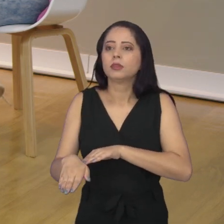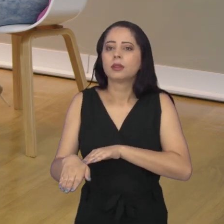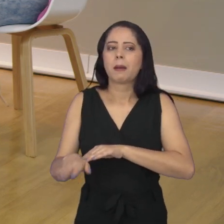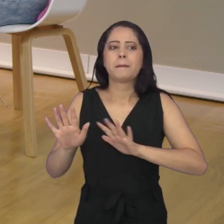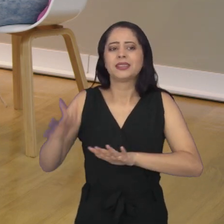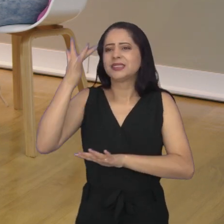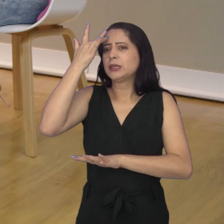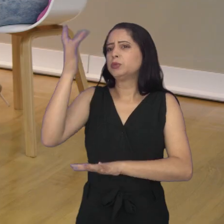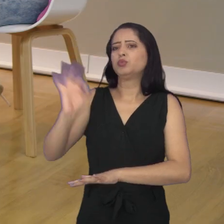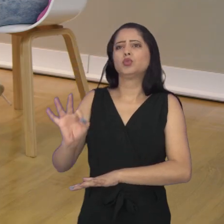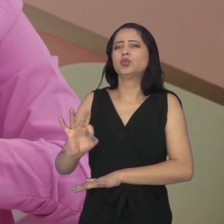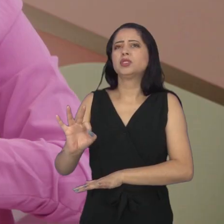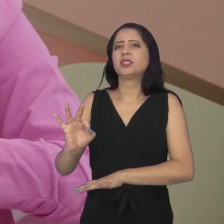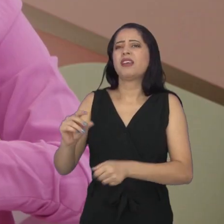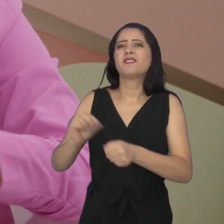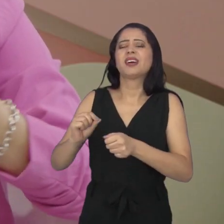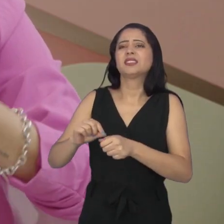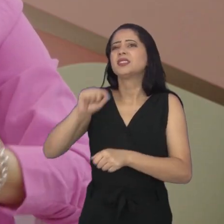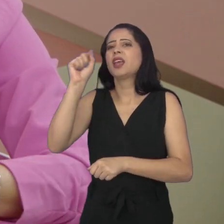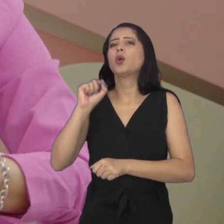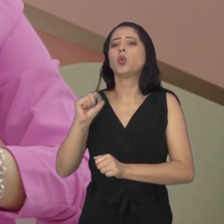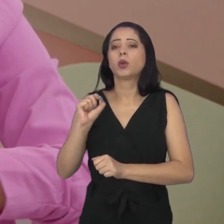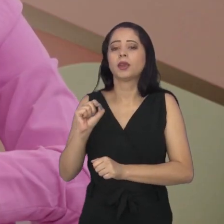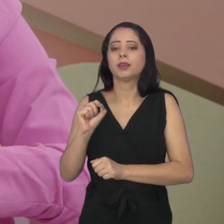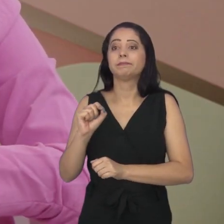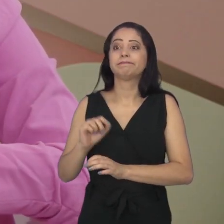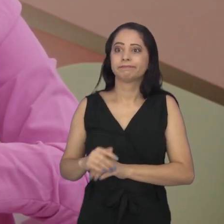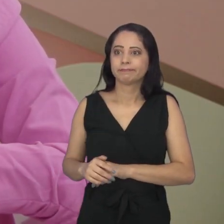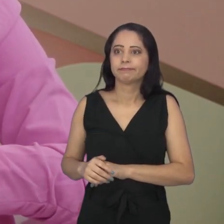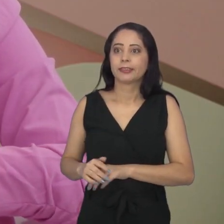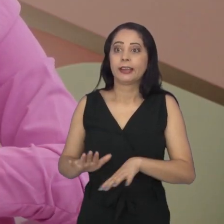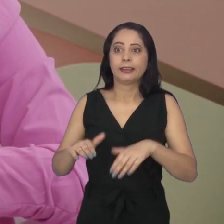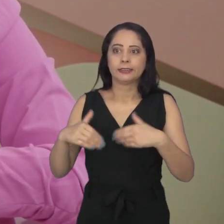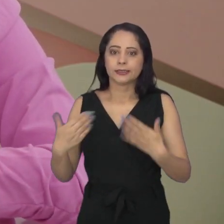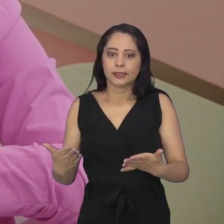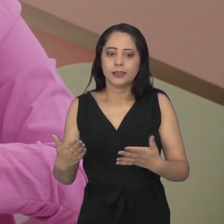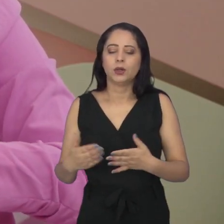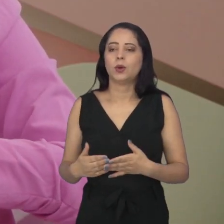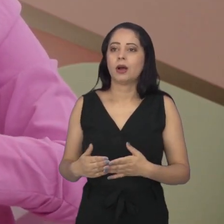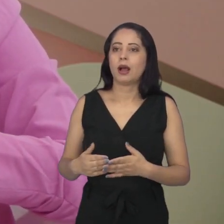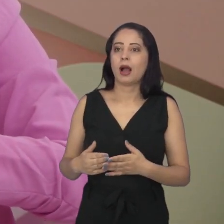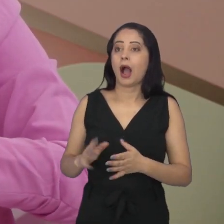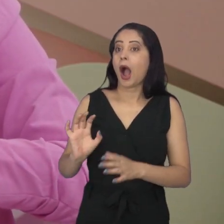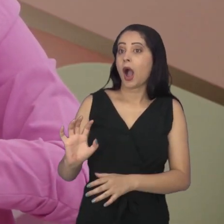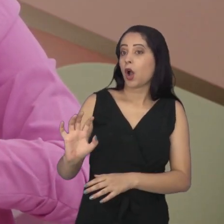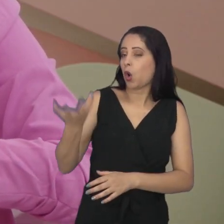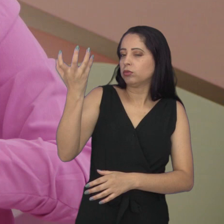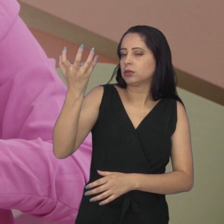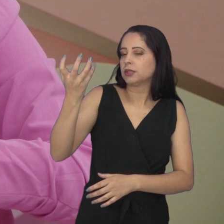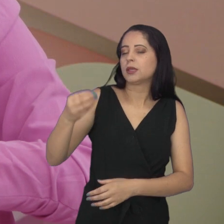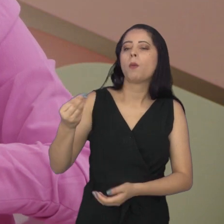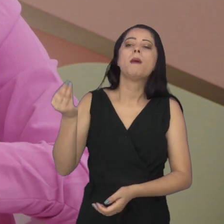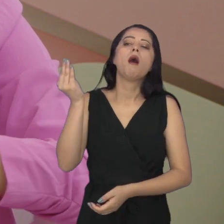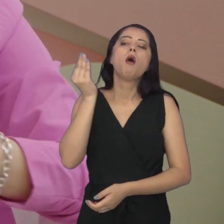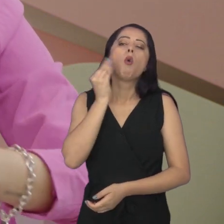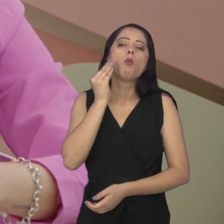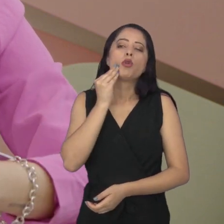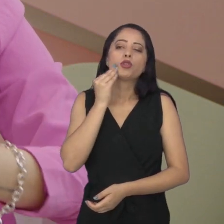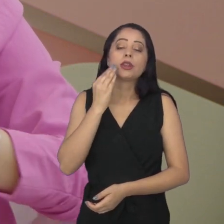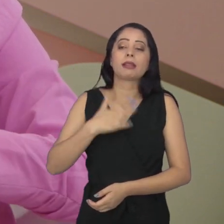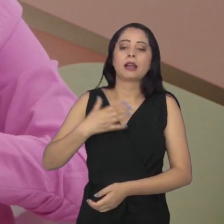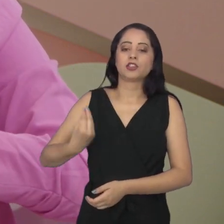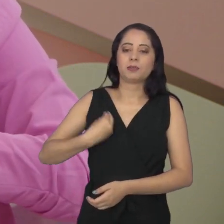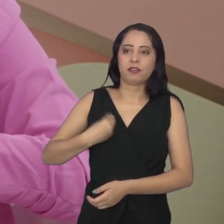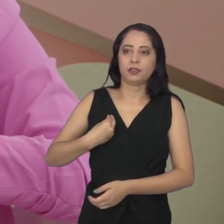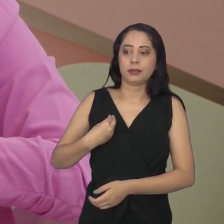era. E caiu uma oportunidade, né, na minha mão, onde um amigo meu,